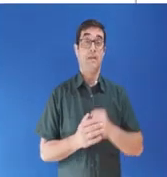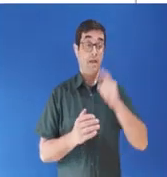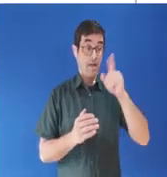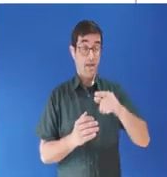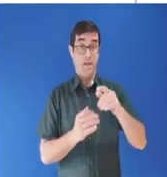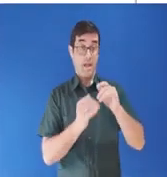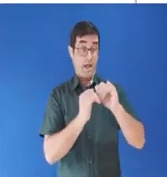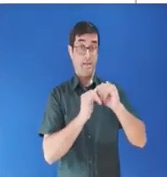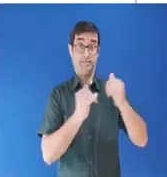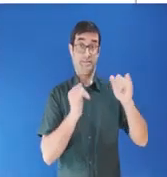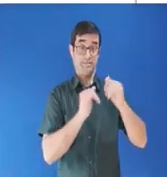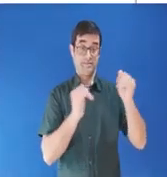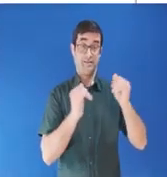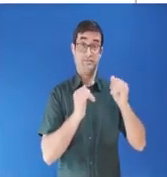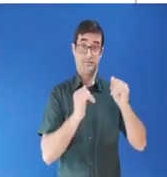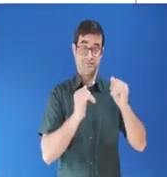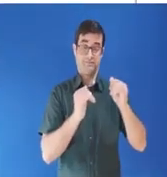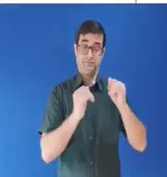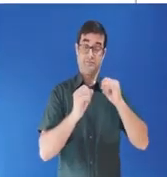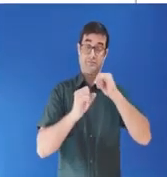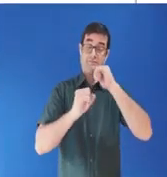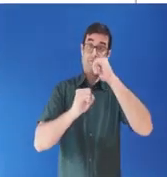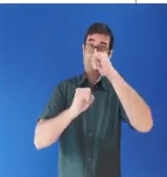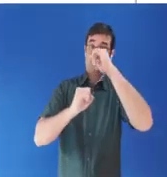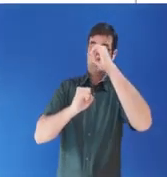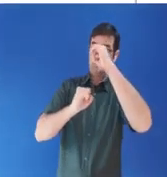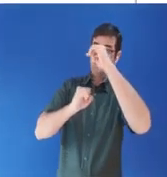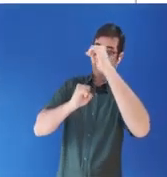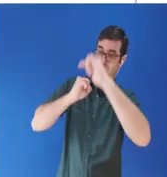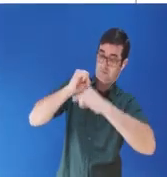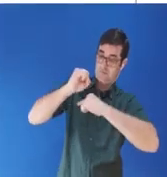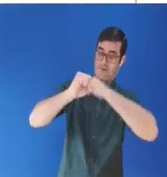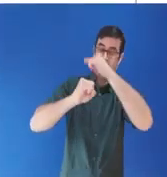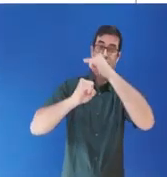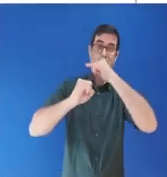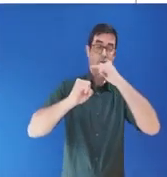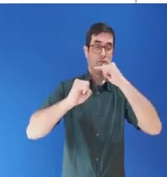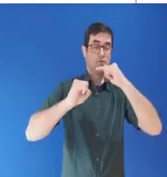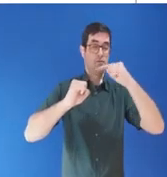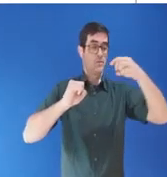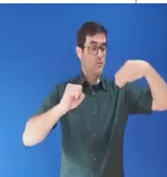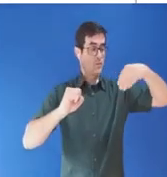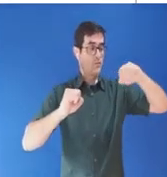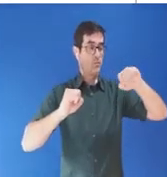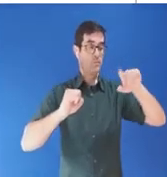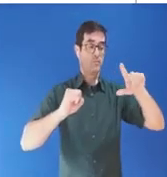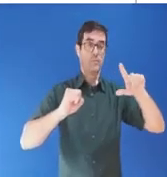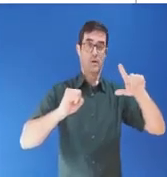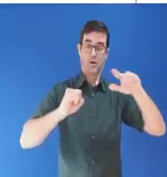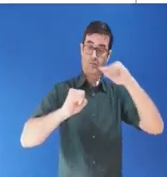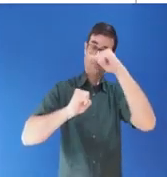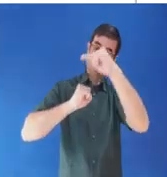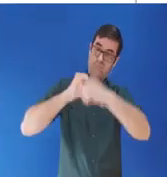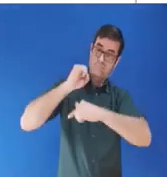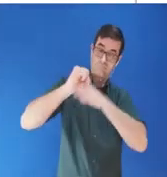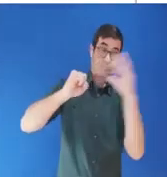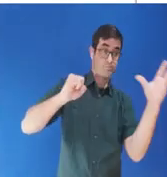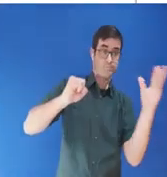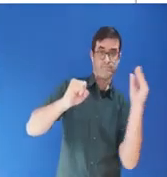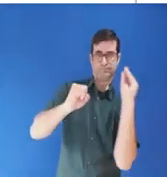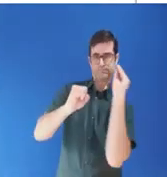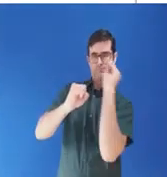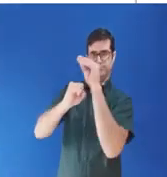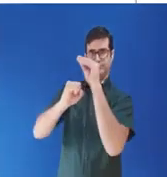energia envolvida quando um mol de átomos um mol de elétrons é adicionado a um mol de átomos na sua